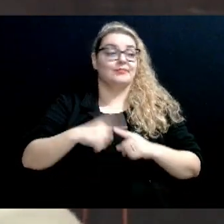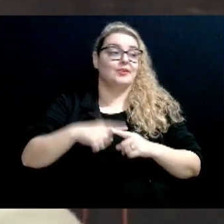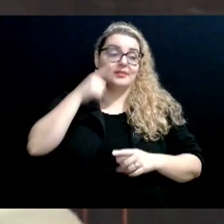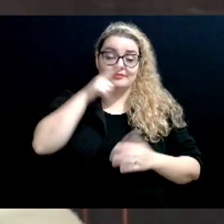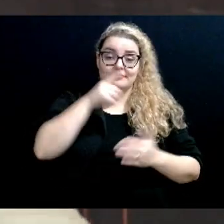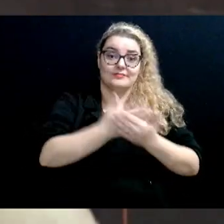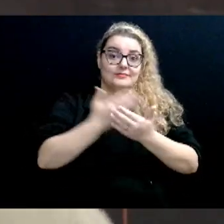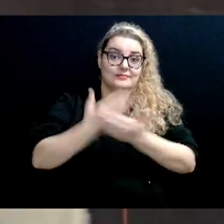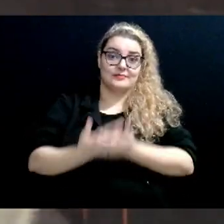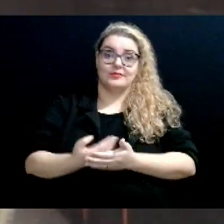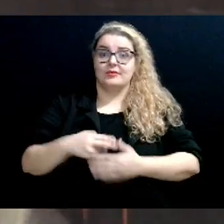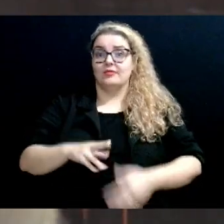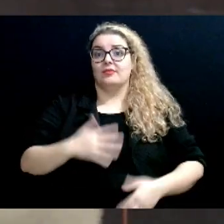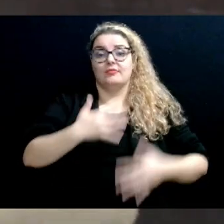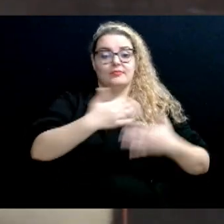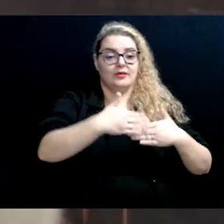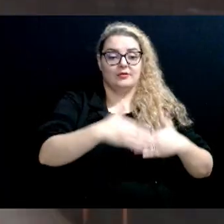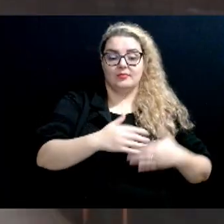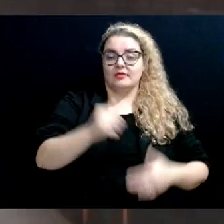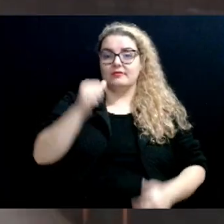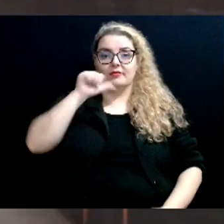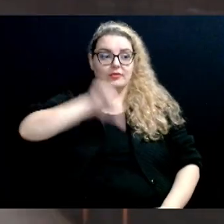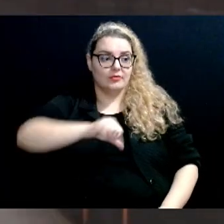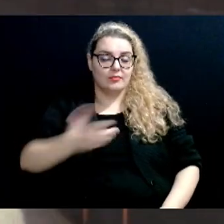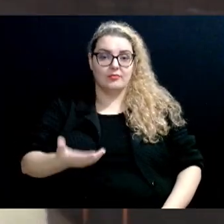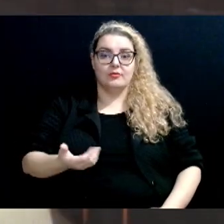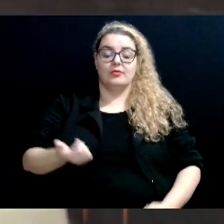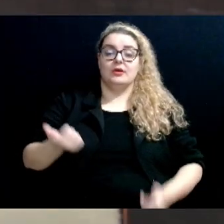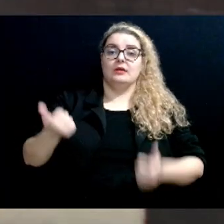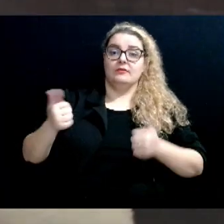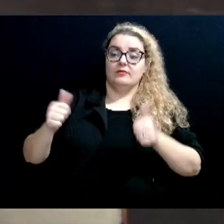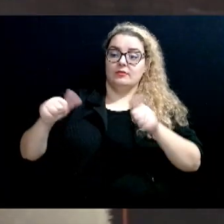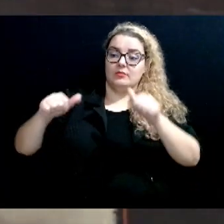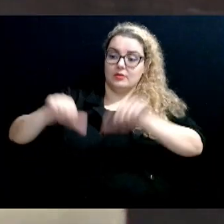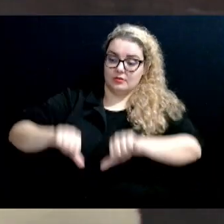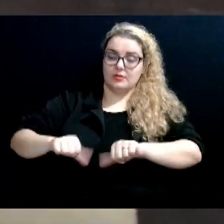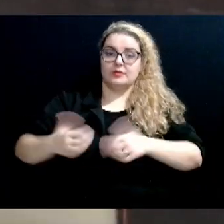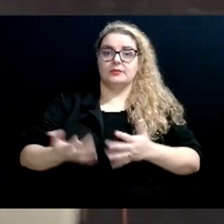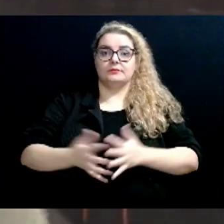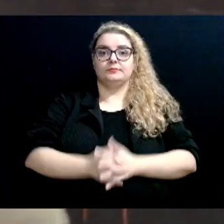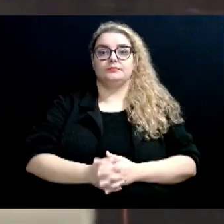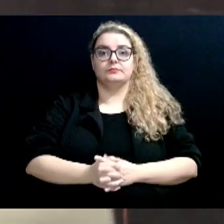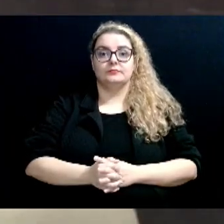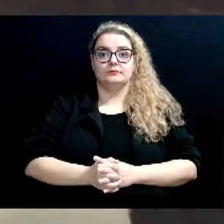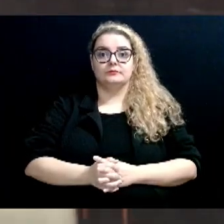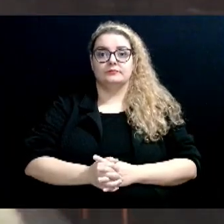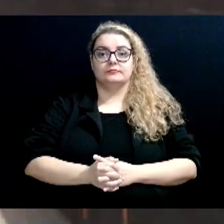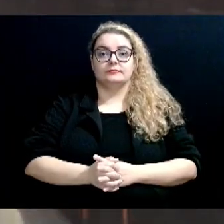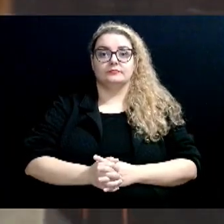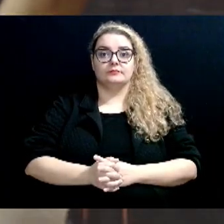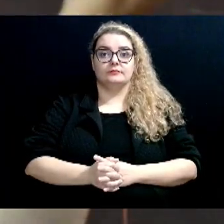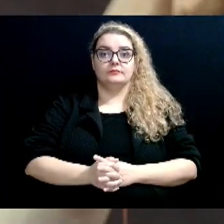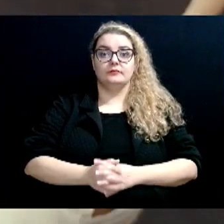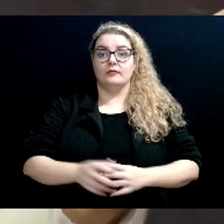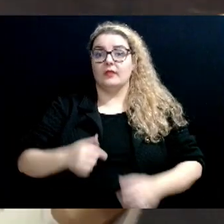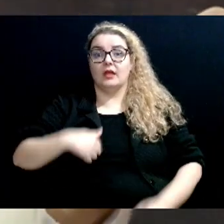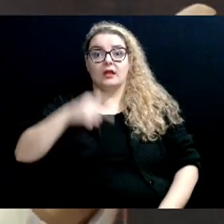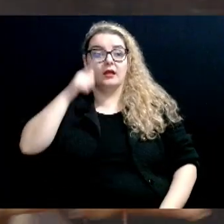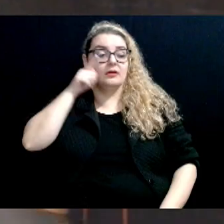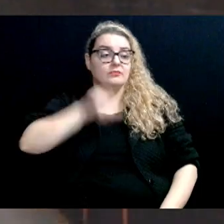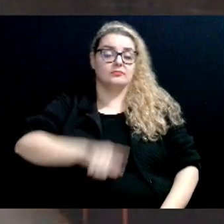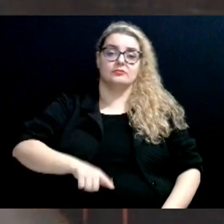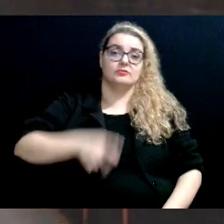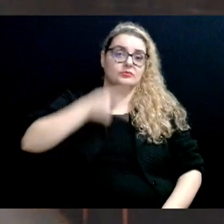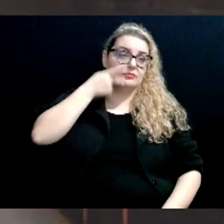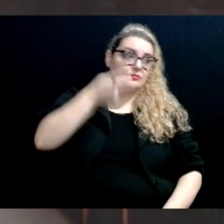em uma prova e outra, foi piorando, né? Falar, eu não vou conseguir, o tal do branco,